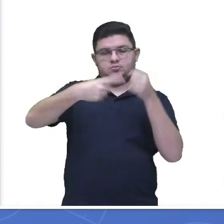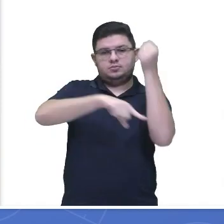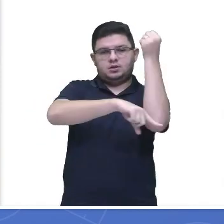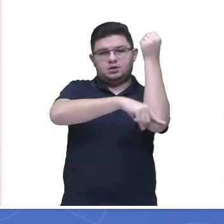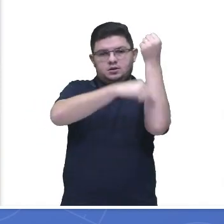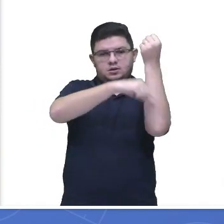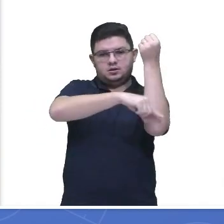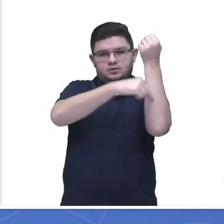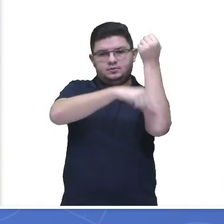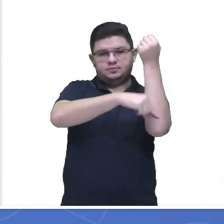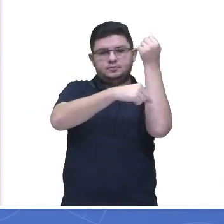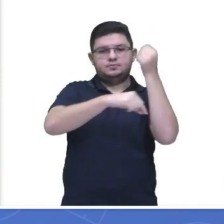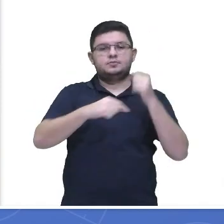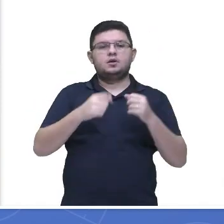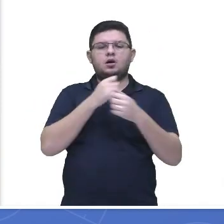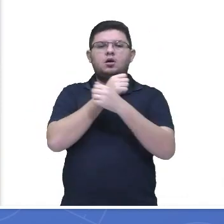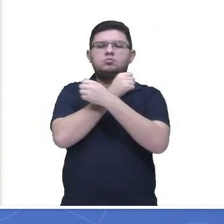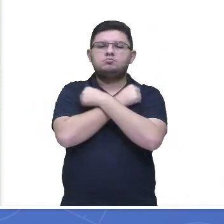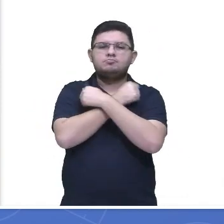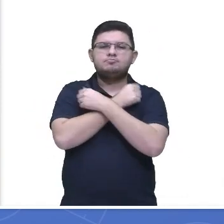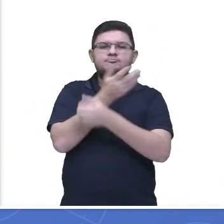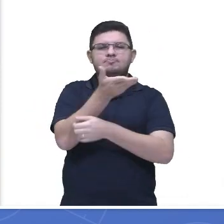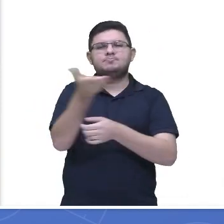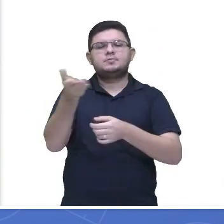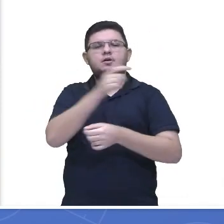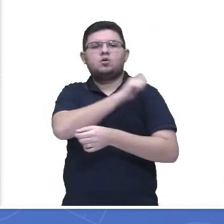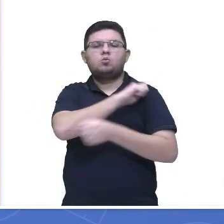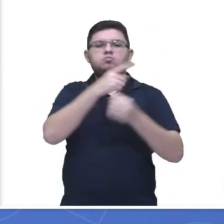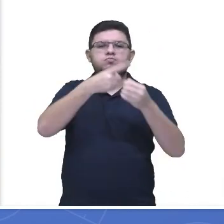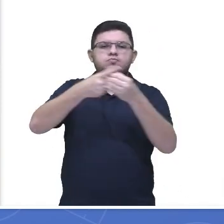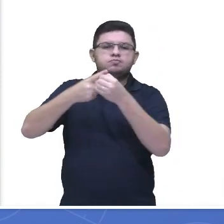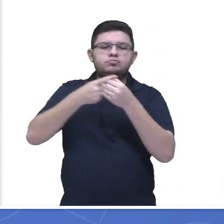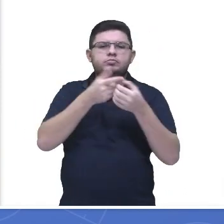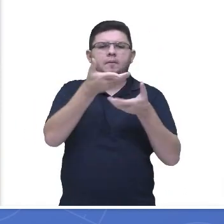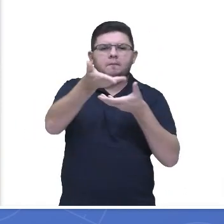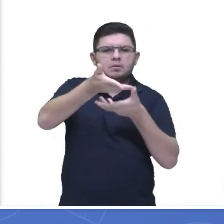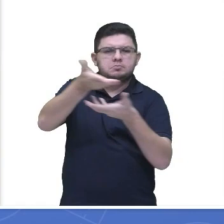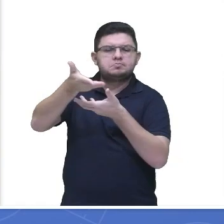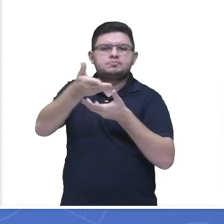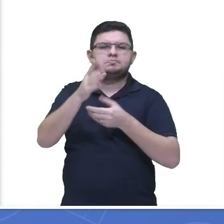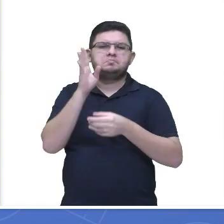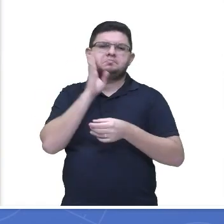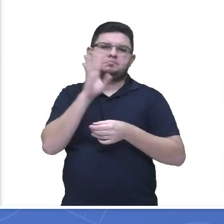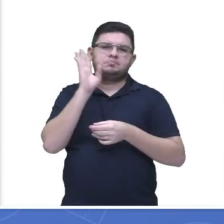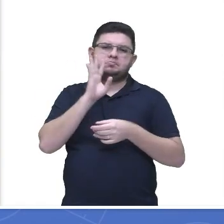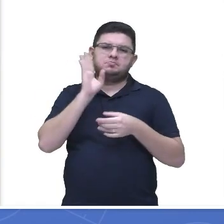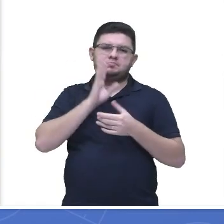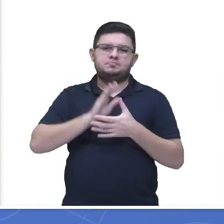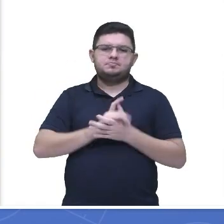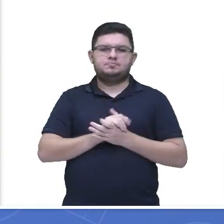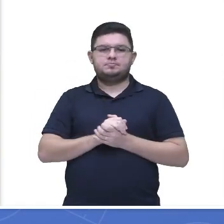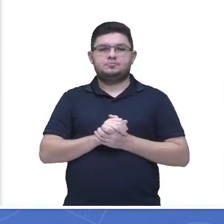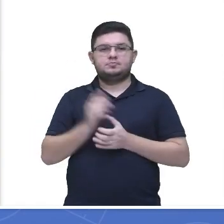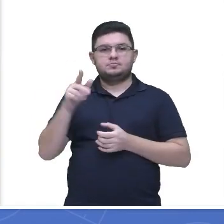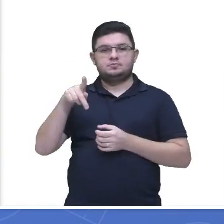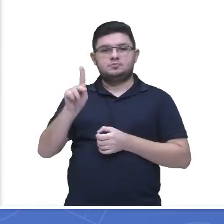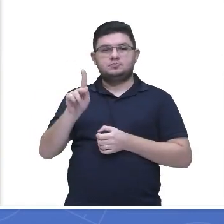os alunos dos municípios, eles participam bastante, é muito legal isso. O